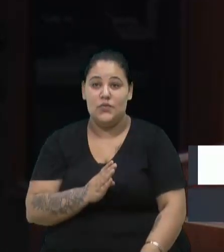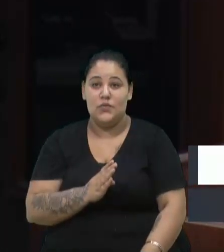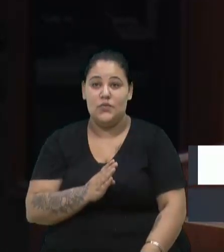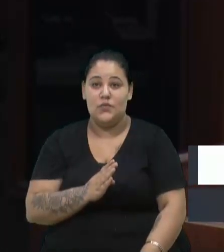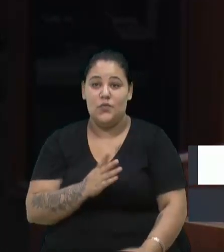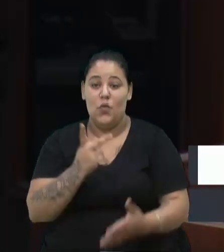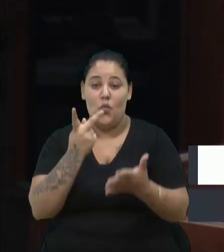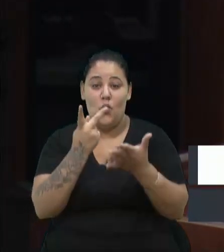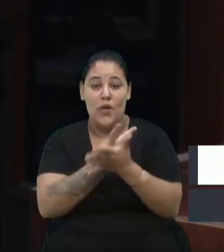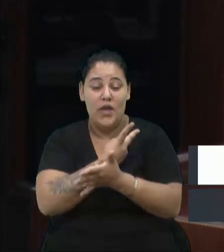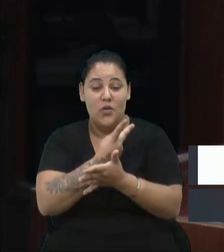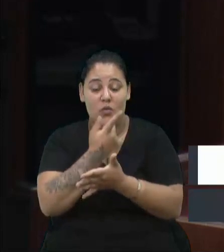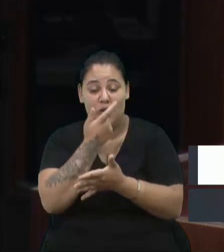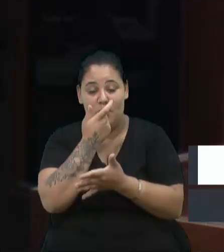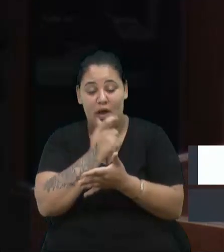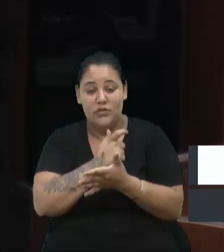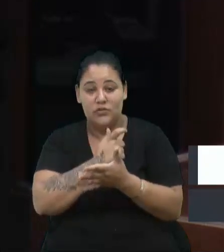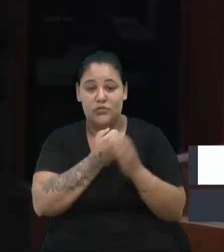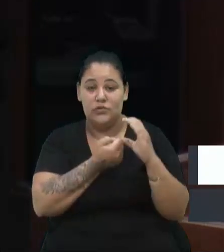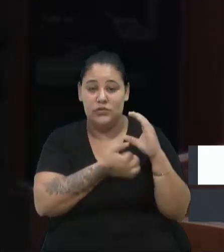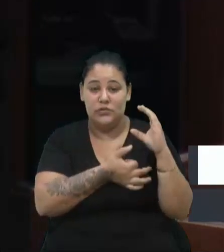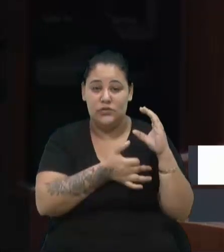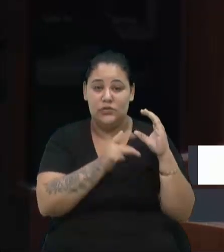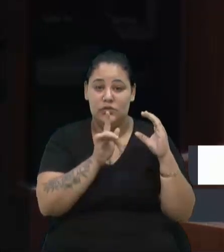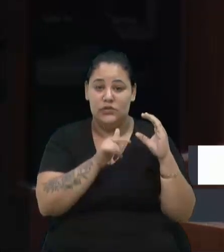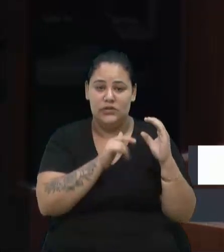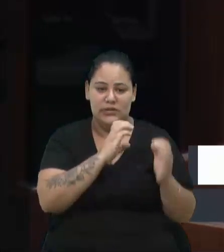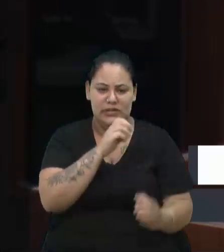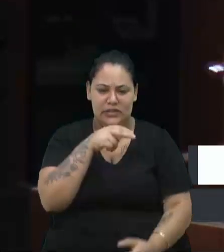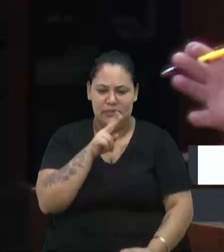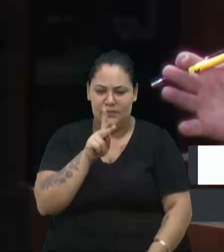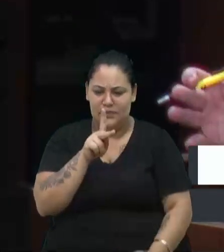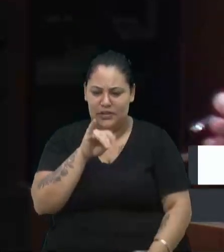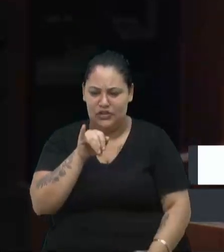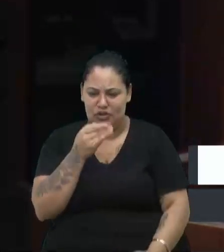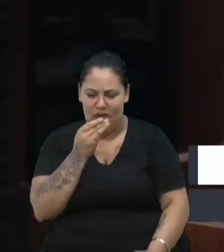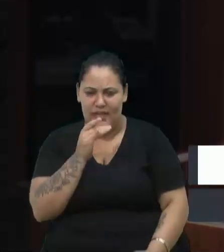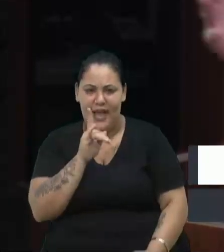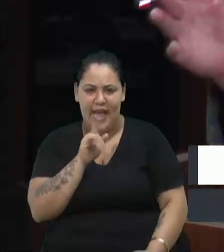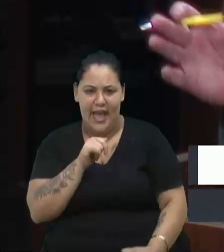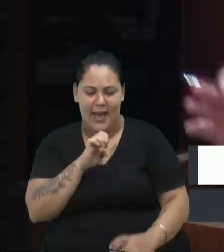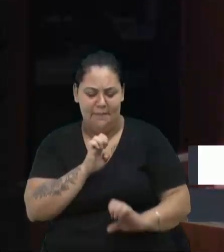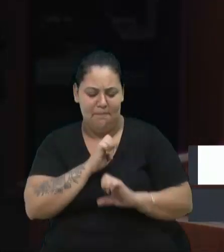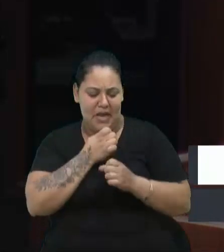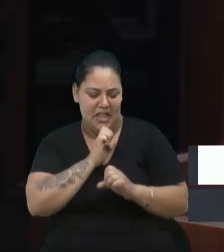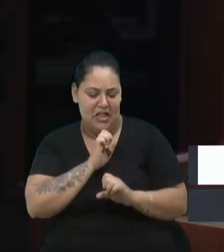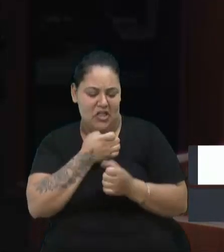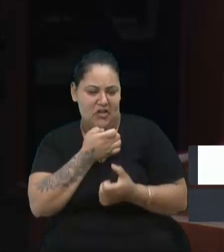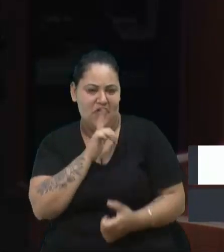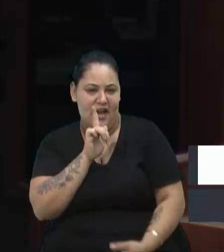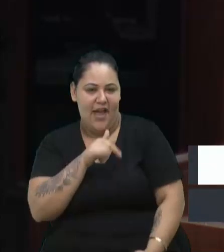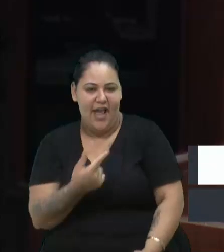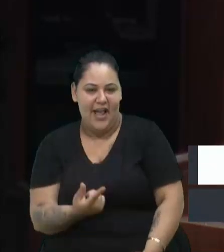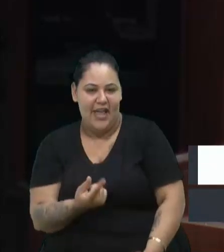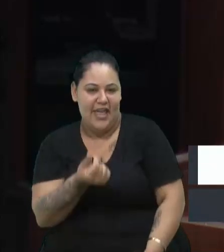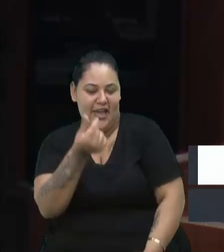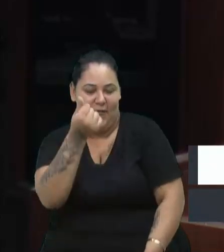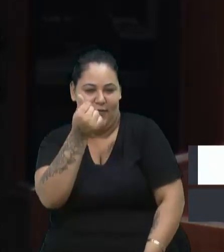erro conceitual de que CNPJ é empresário, é rico, é o dono da cocada. E não